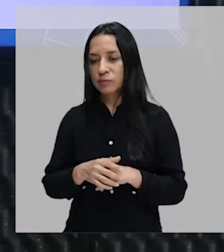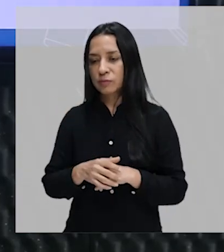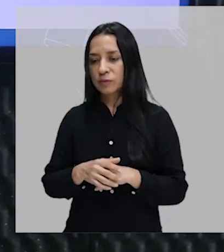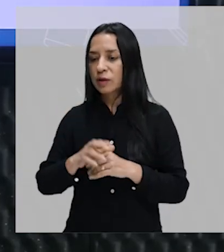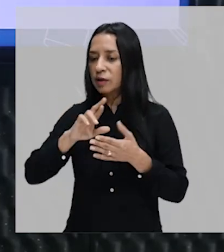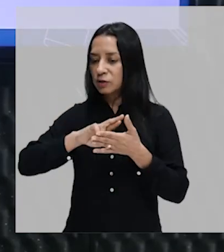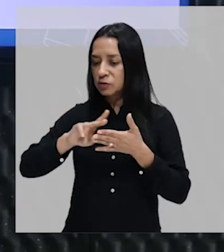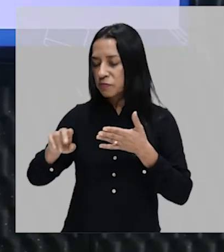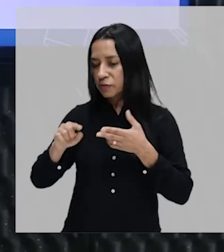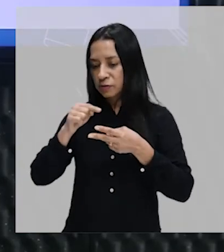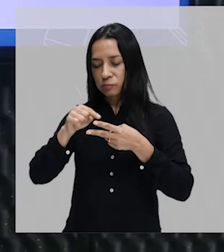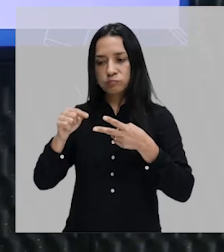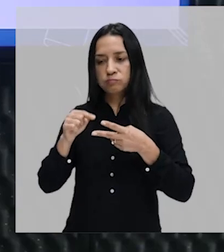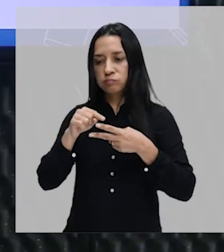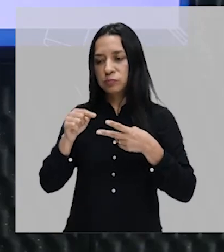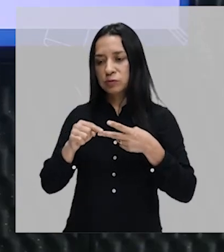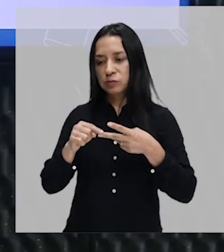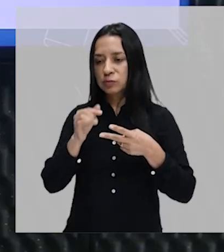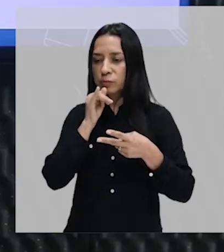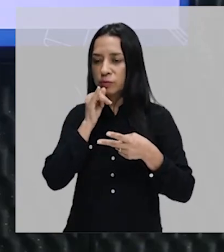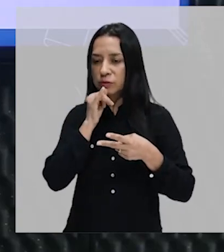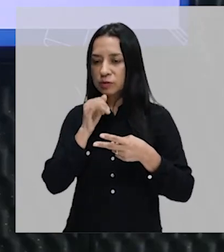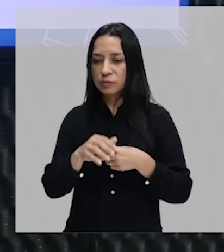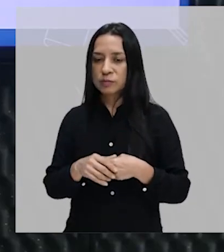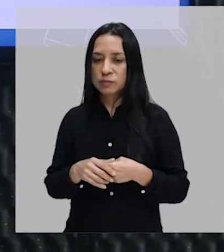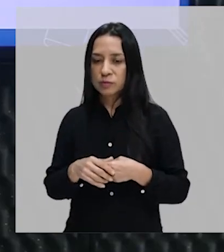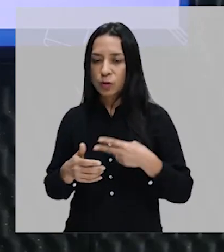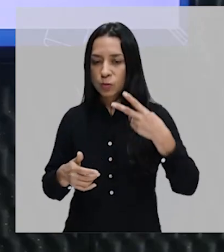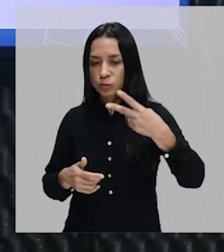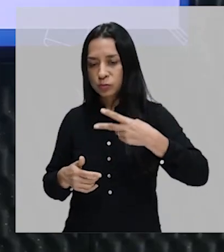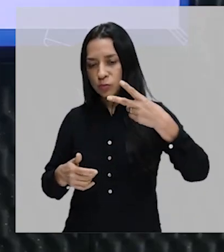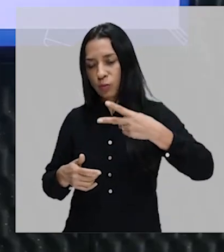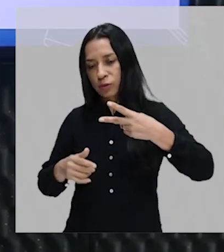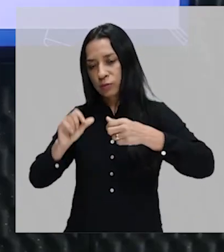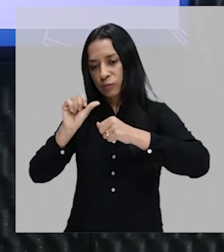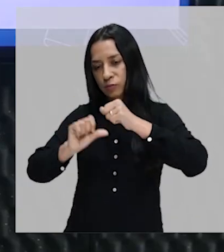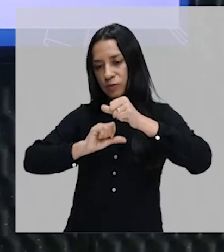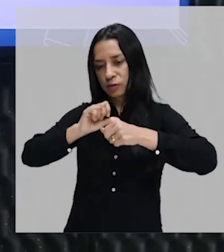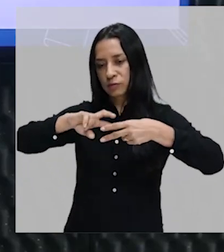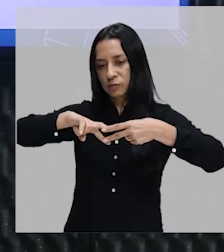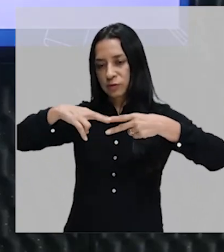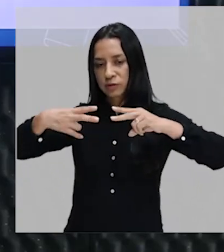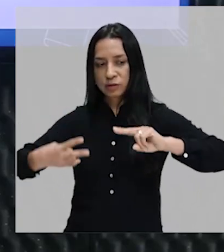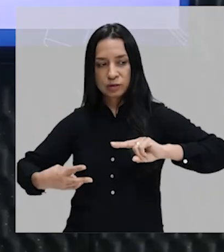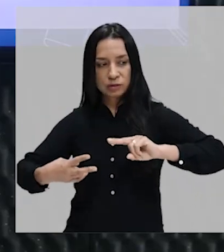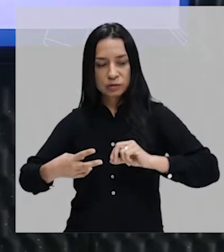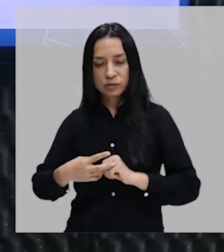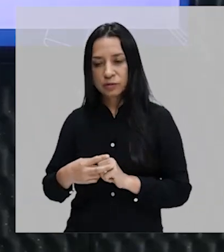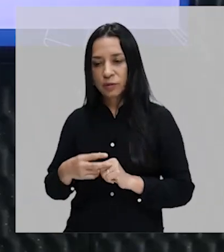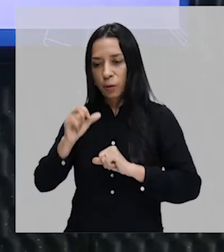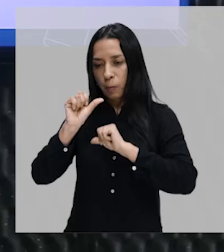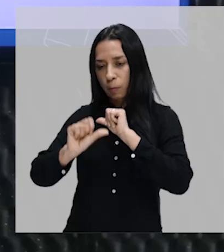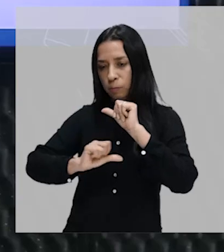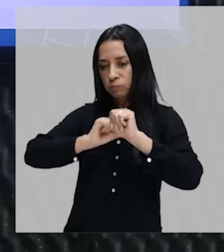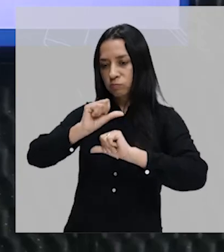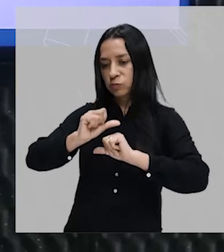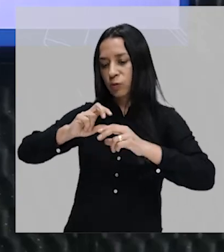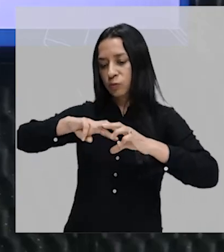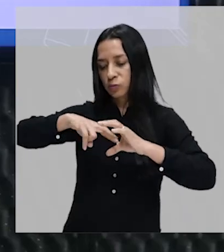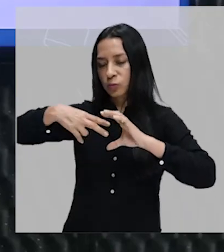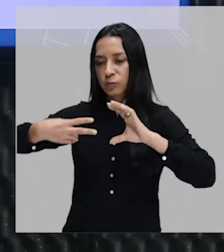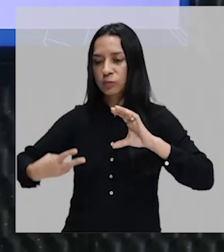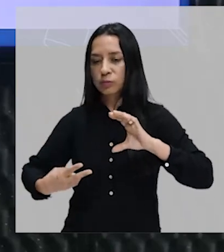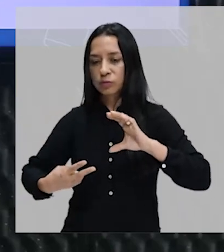exemplo, ó, esses que eu apresentei aqui, mutação genética, mutação cromossômica, recombinação e imigração,